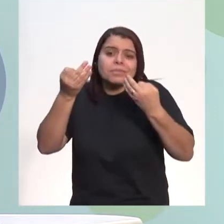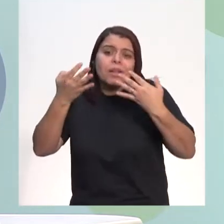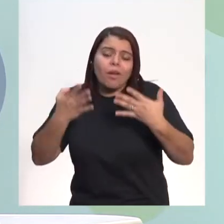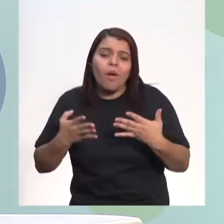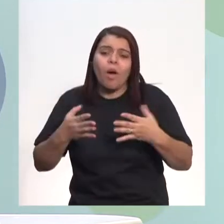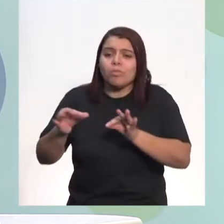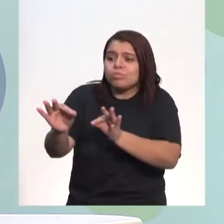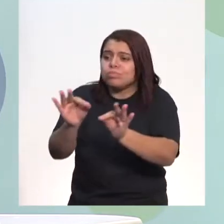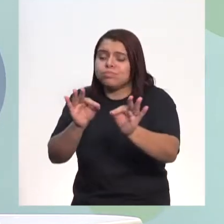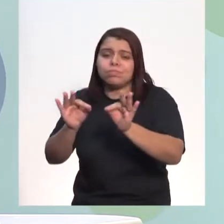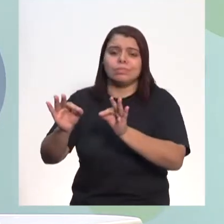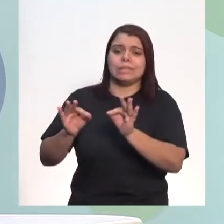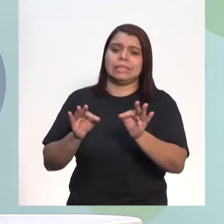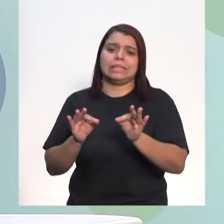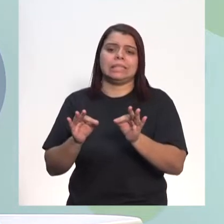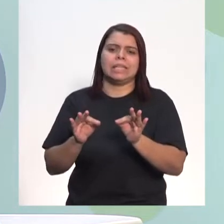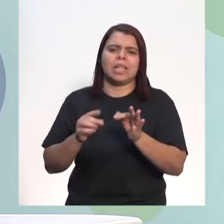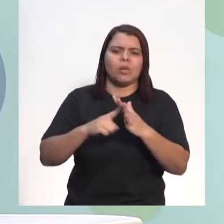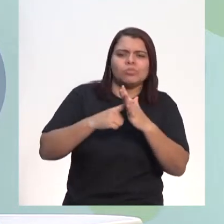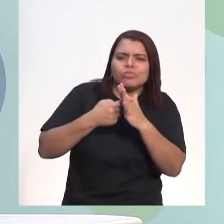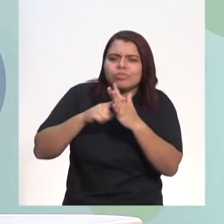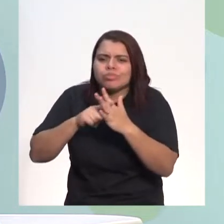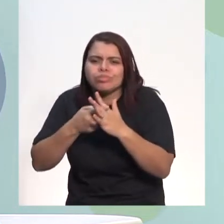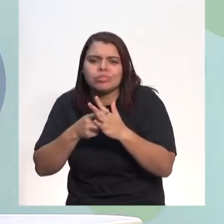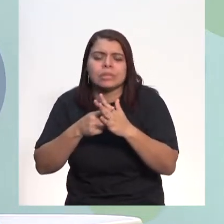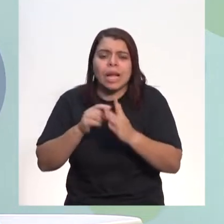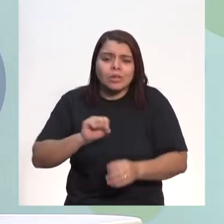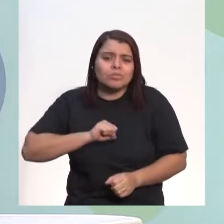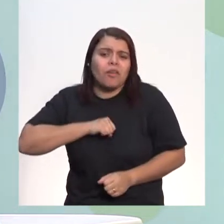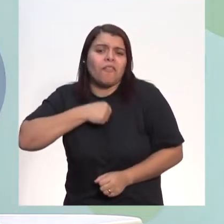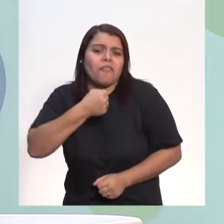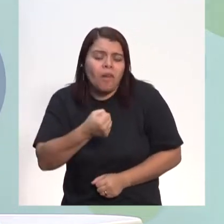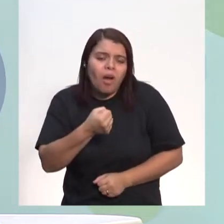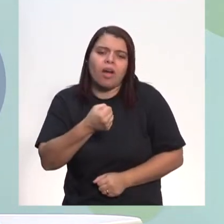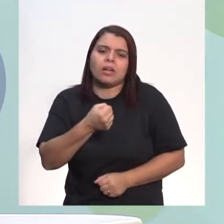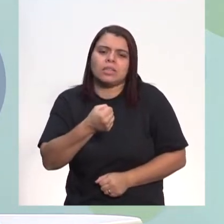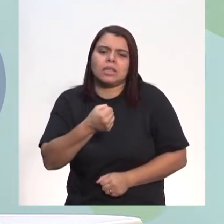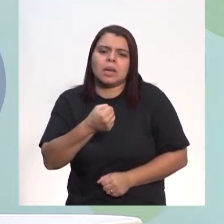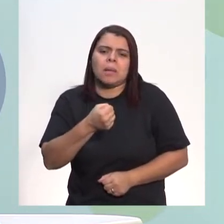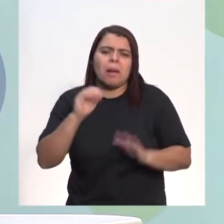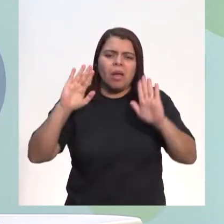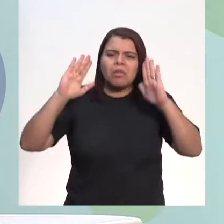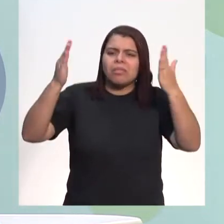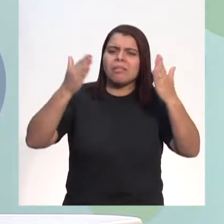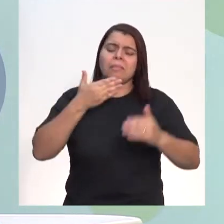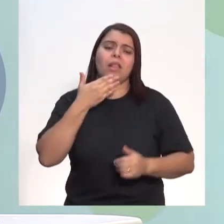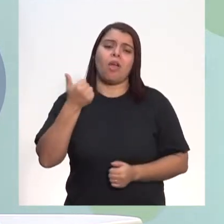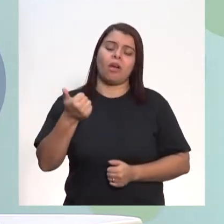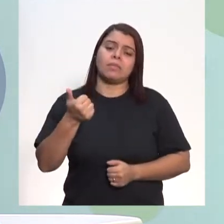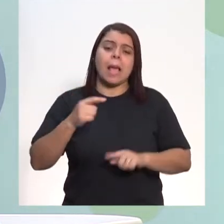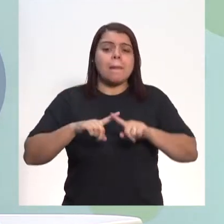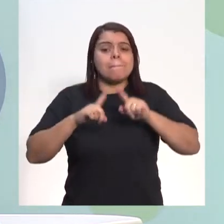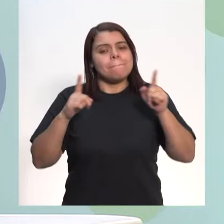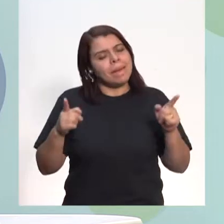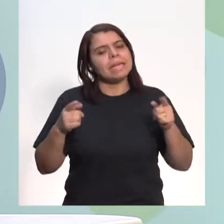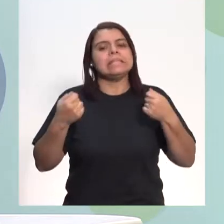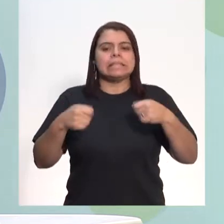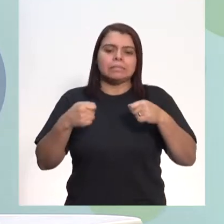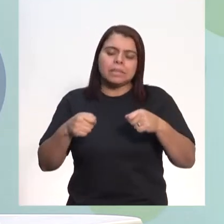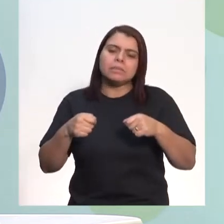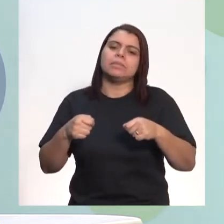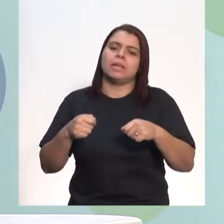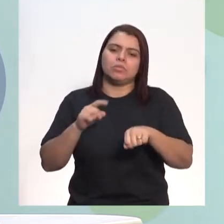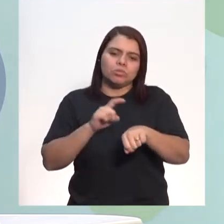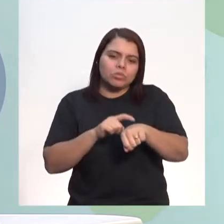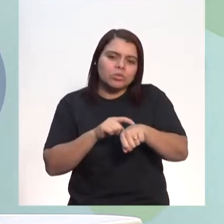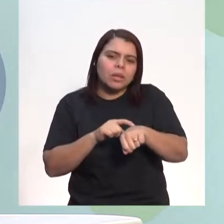aqui com todos os esforços para que isso ocorra da melhor forma possível, mas a gente também precisa de um tempinho para ajustar